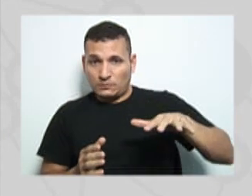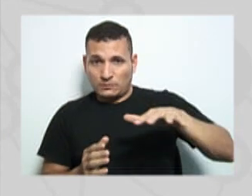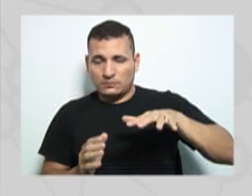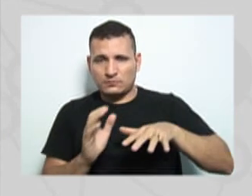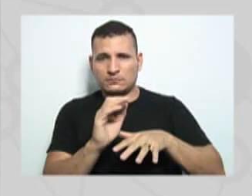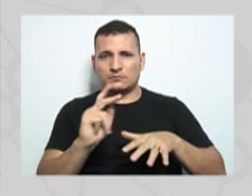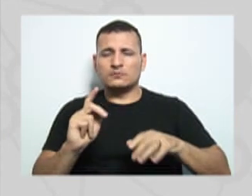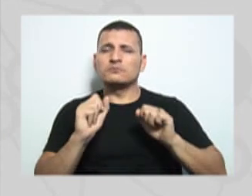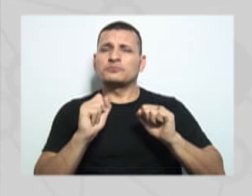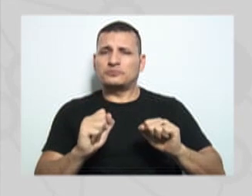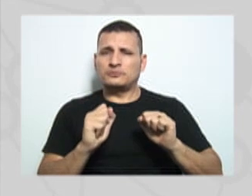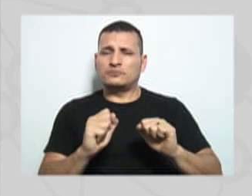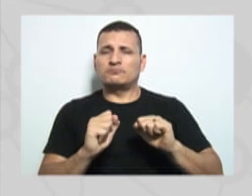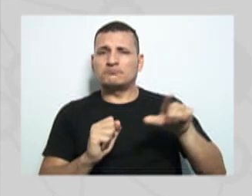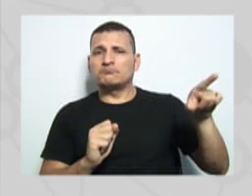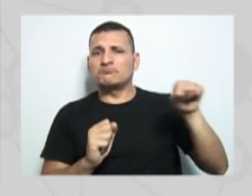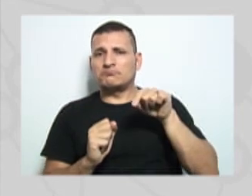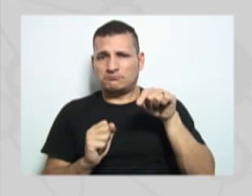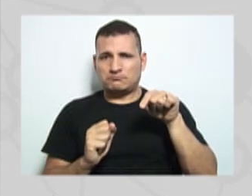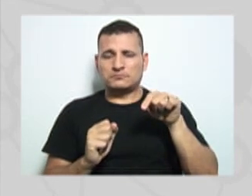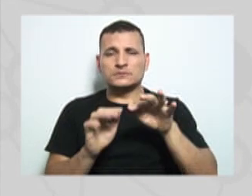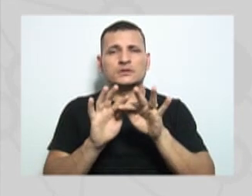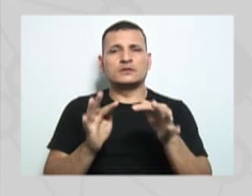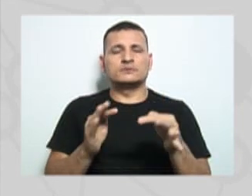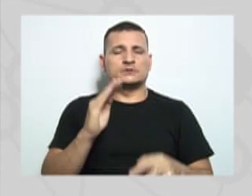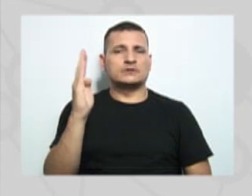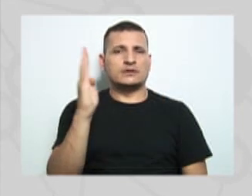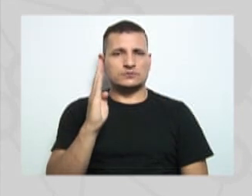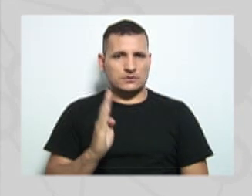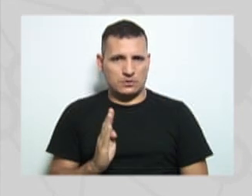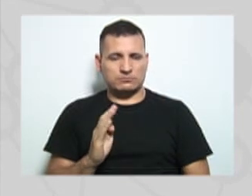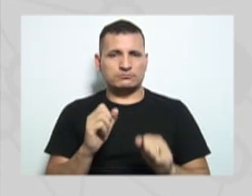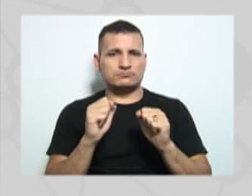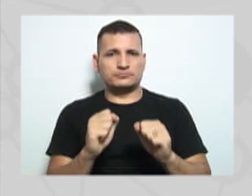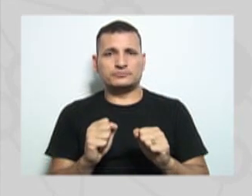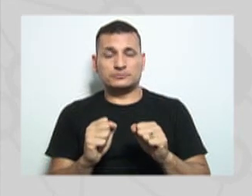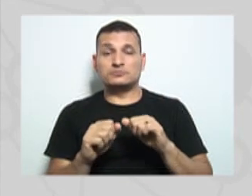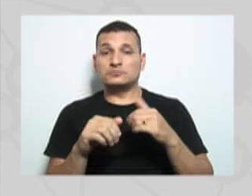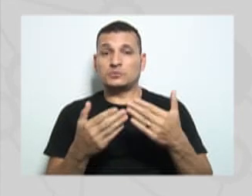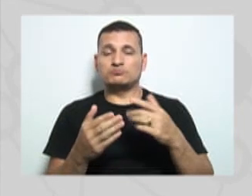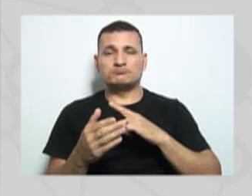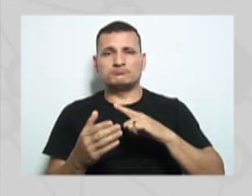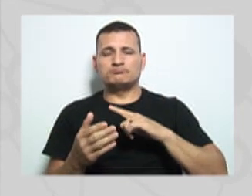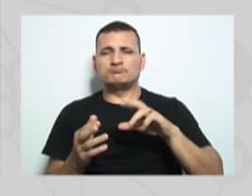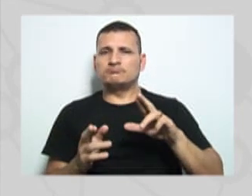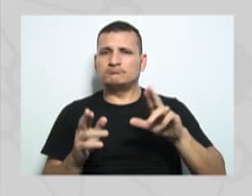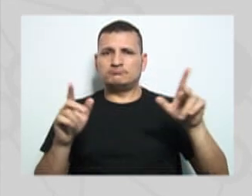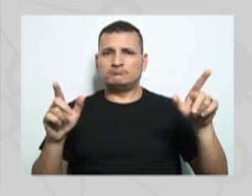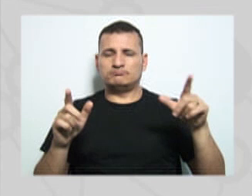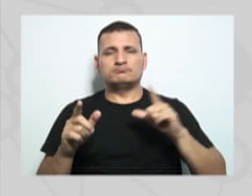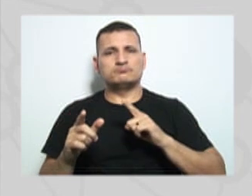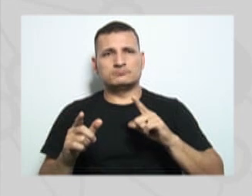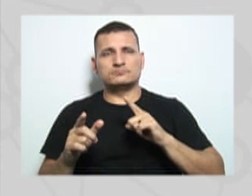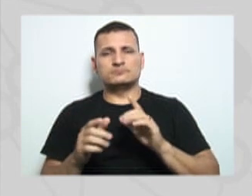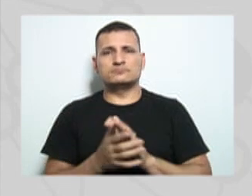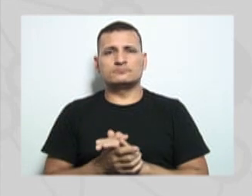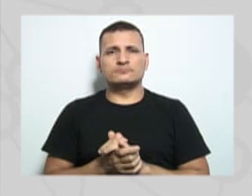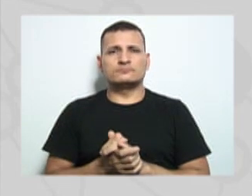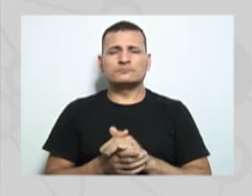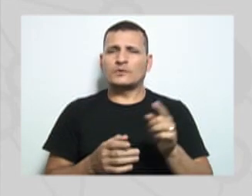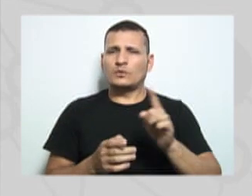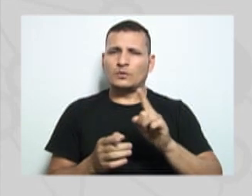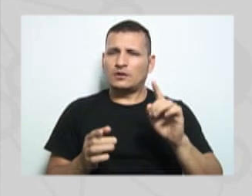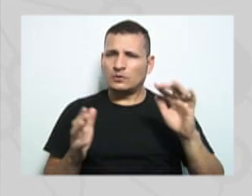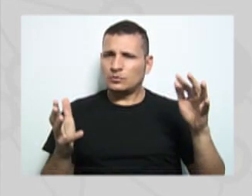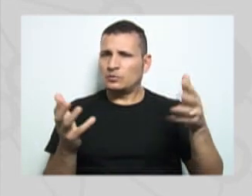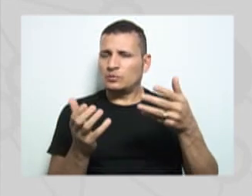do Simples Nacional. Ou seja, existe essa diferença. Nem todas as cooperativas poderão aderir ao